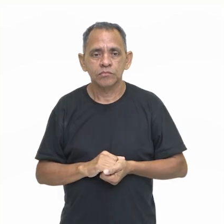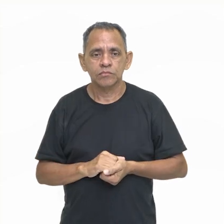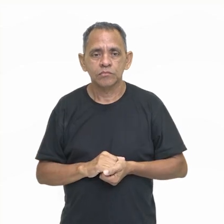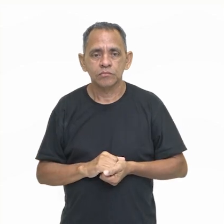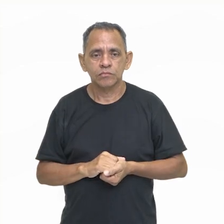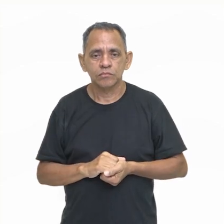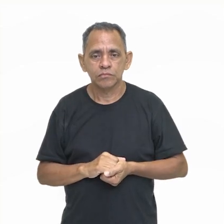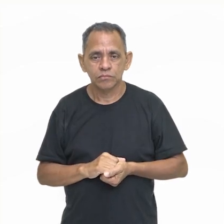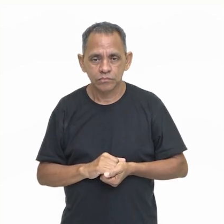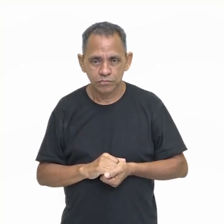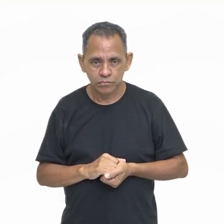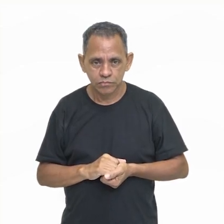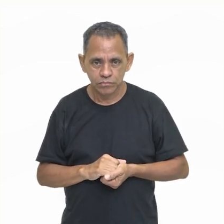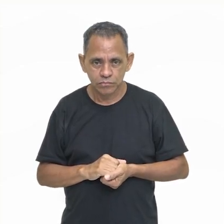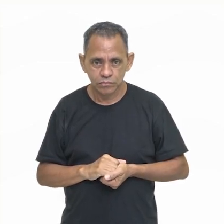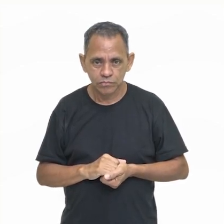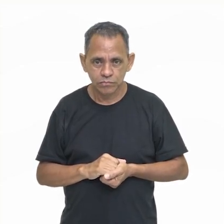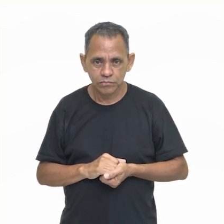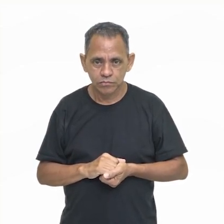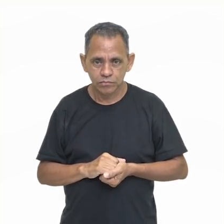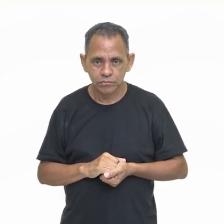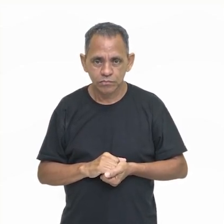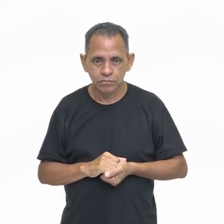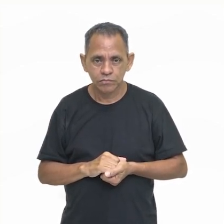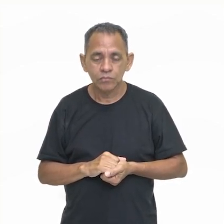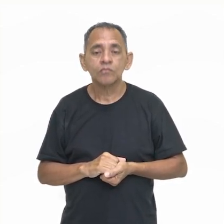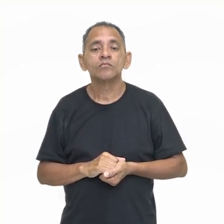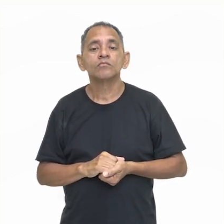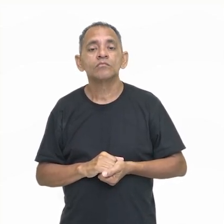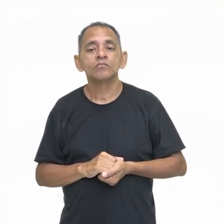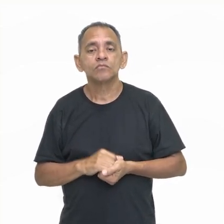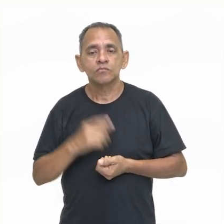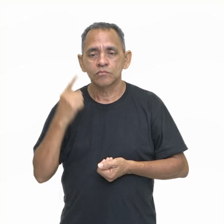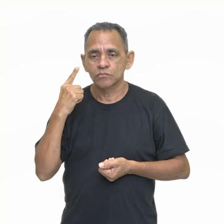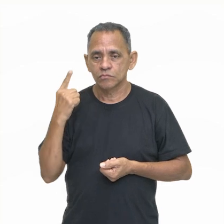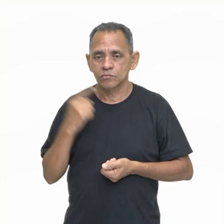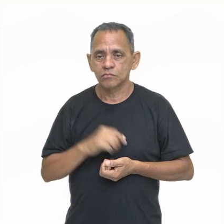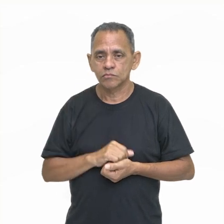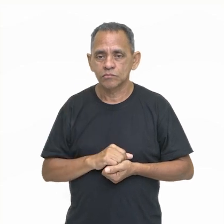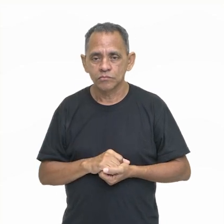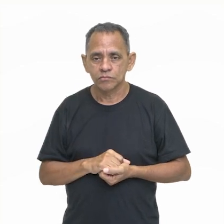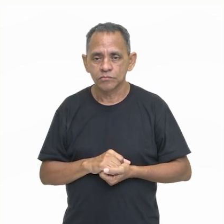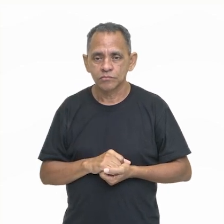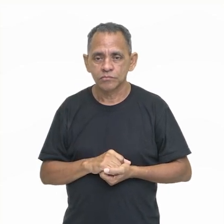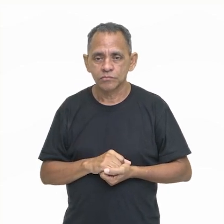vamos retornar aqui para escrever da maneira correta.